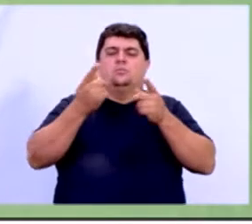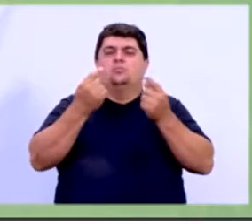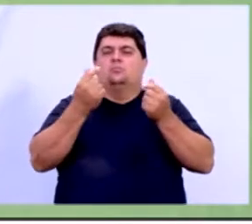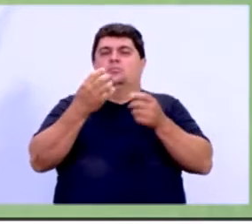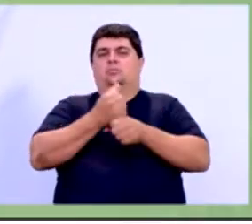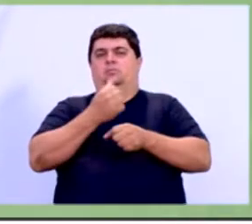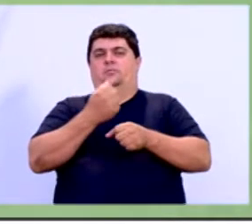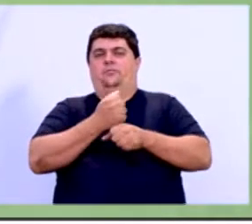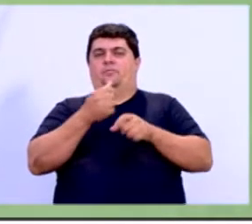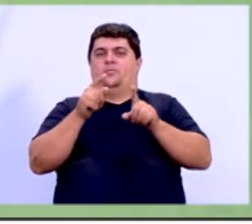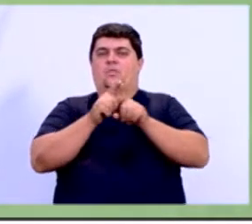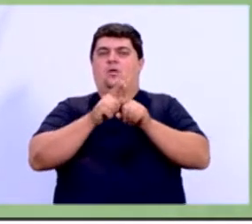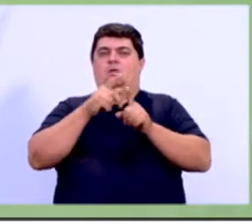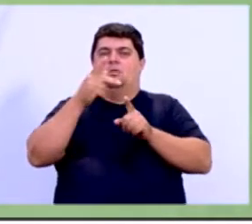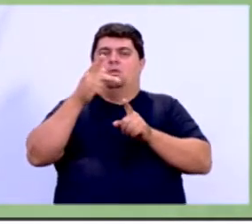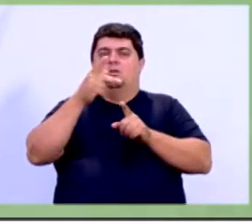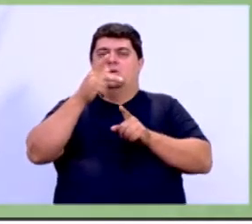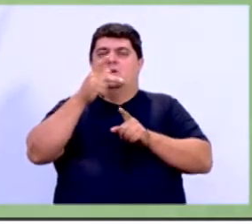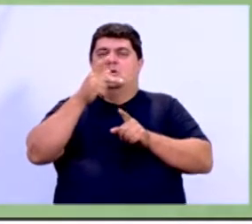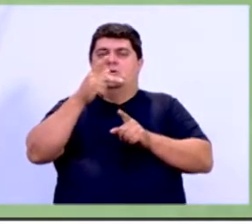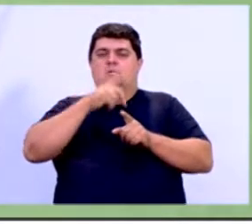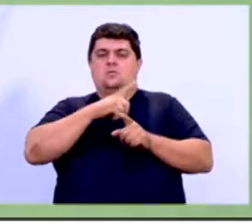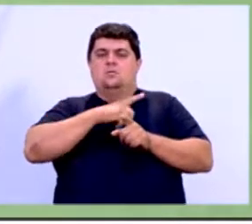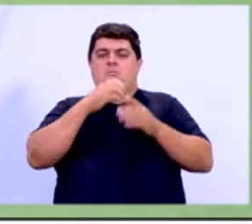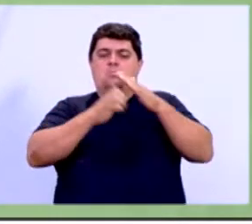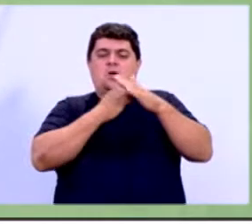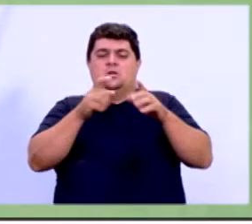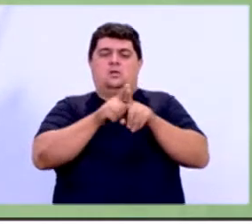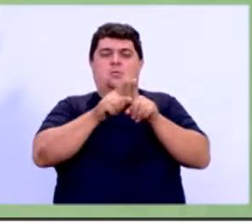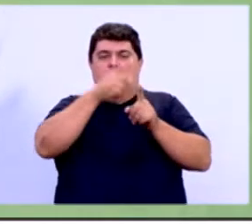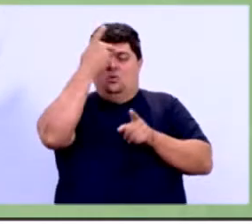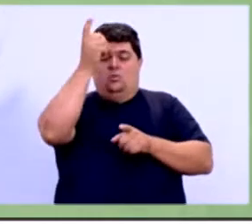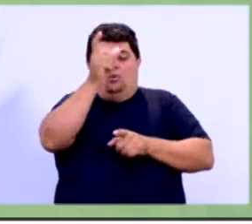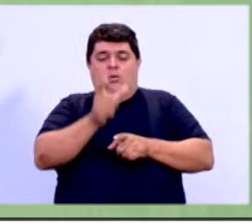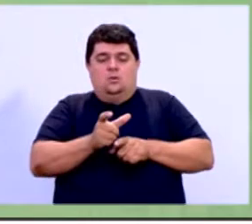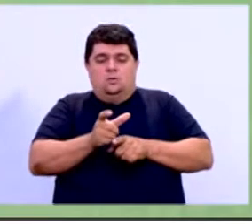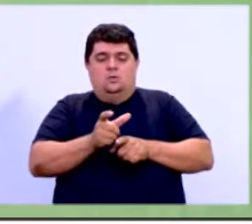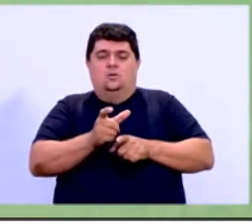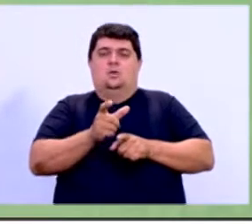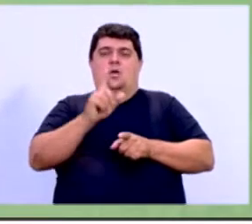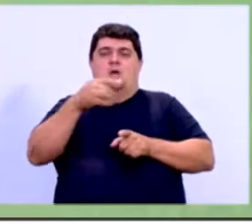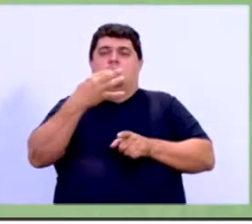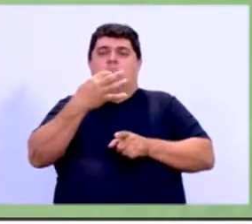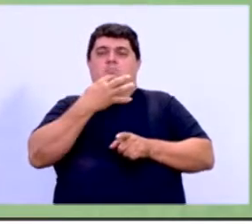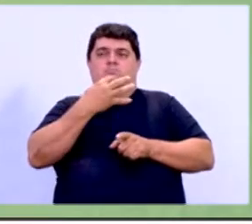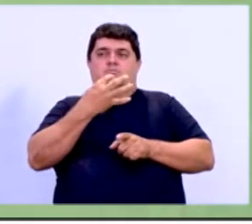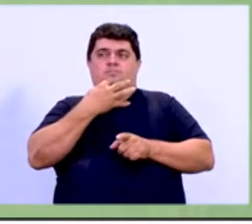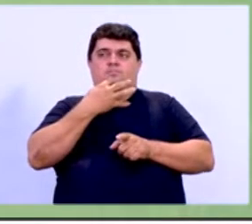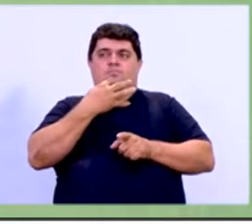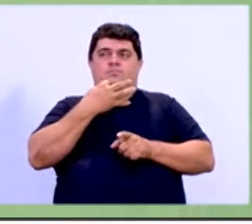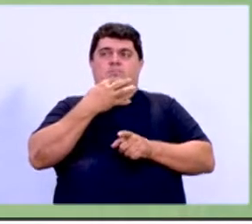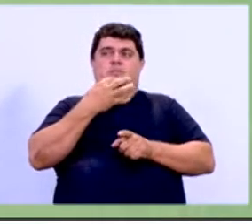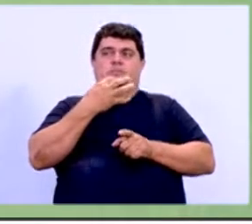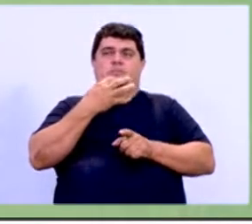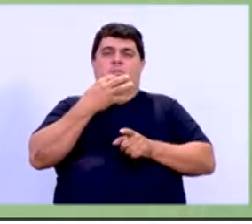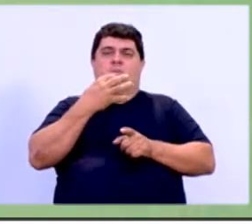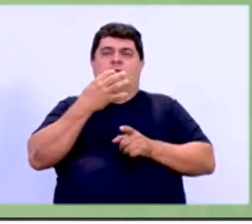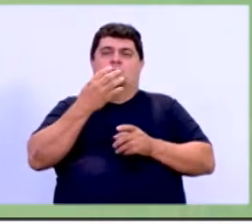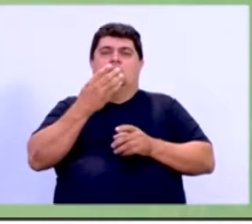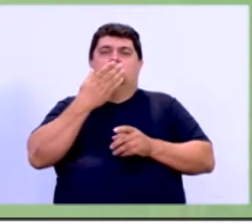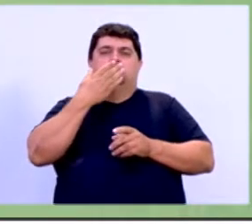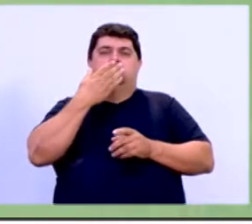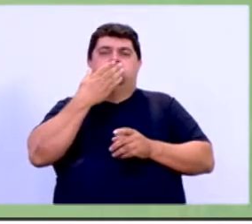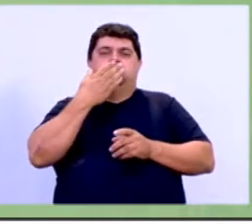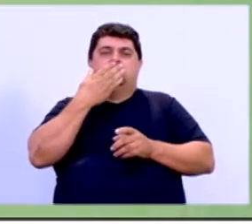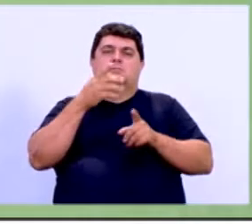financeiro, né, para as pessoas jurídicas e as pessoas físicas, né? É conhecer, né, as formas